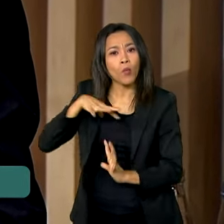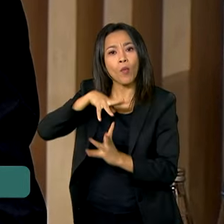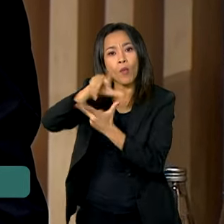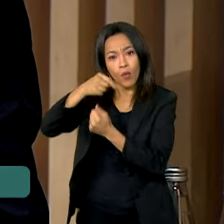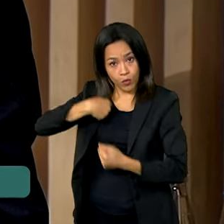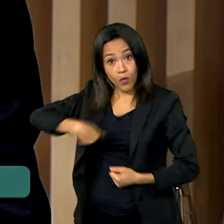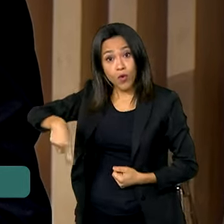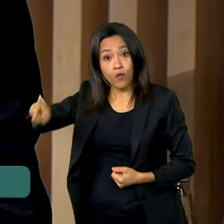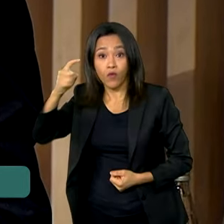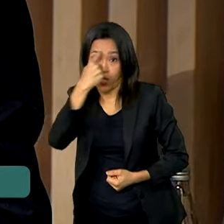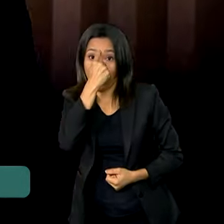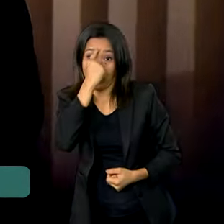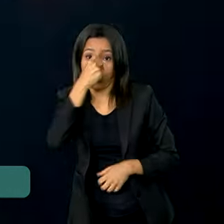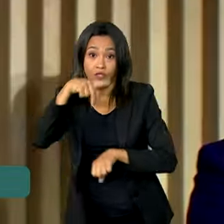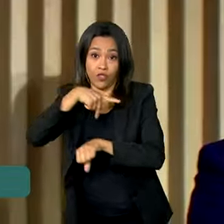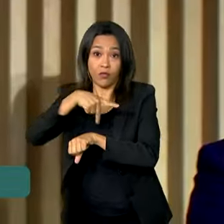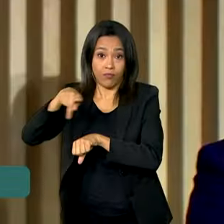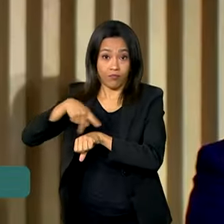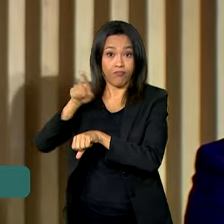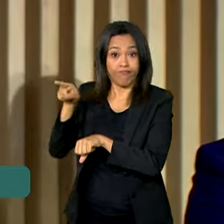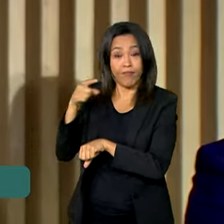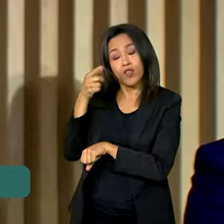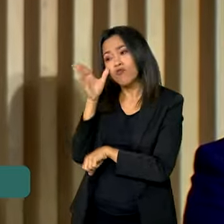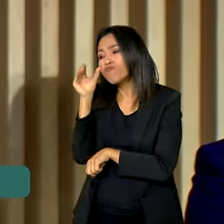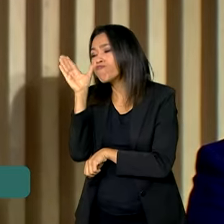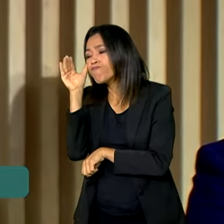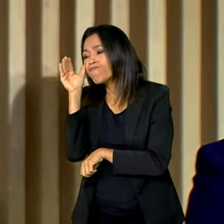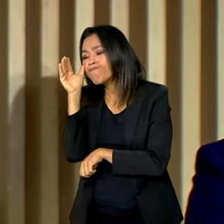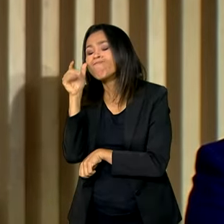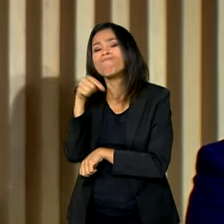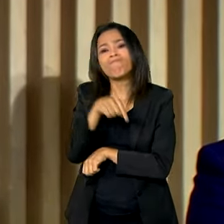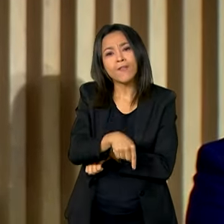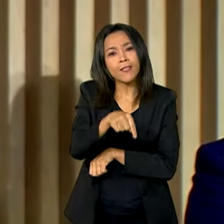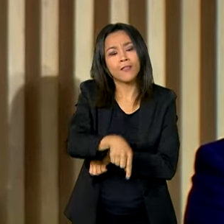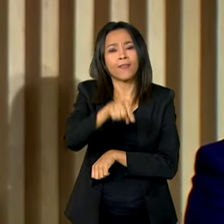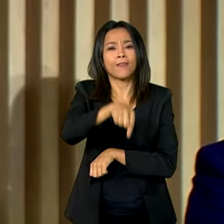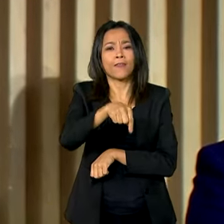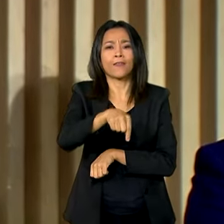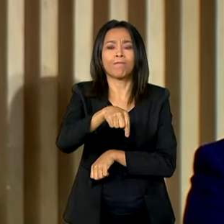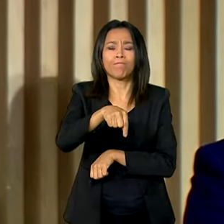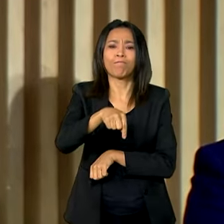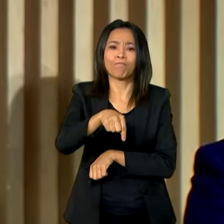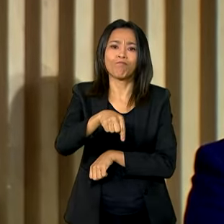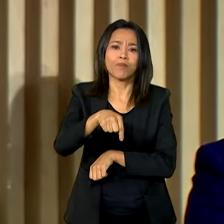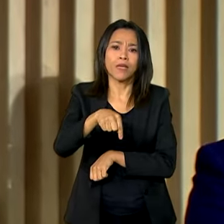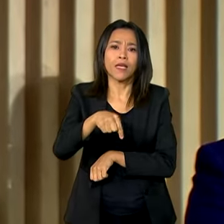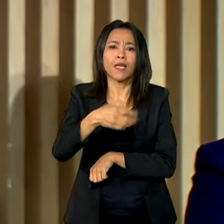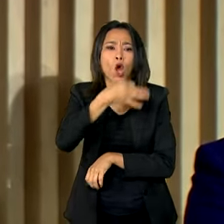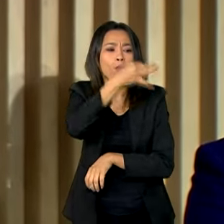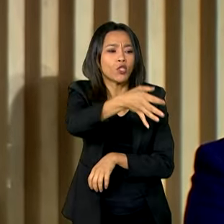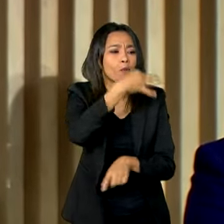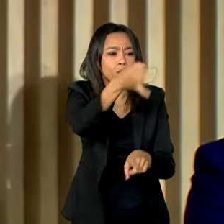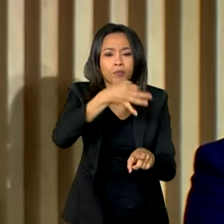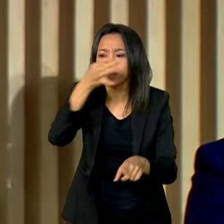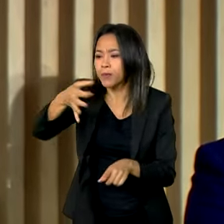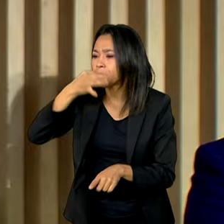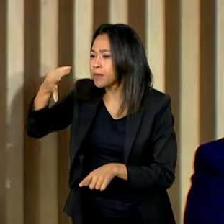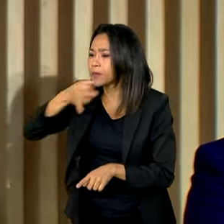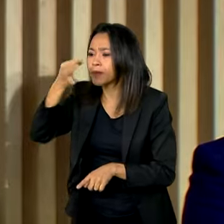Índia e eu acho que a gente pode fazer, a partir desse, com que as vozes sejam